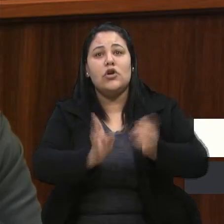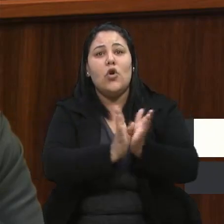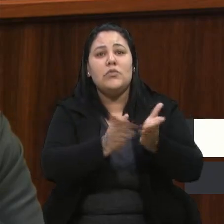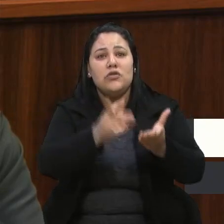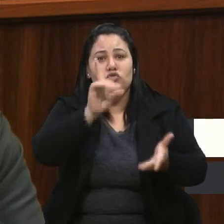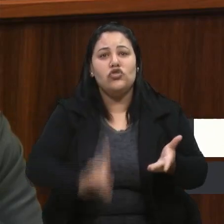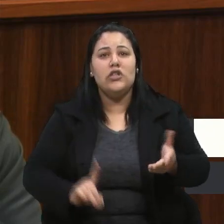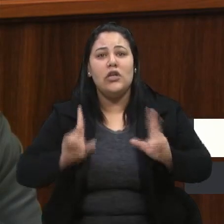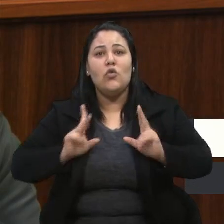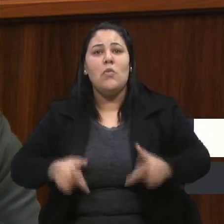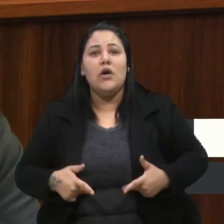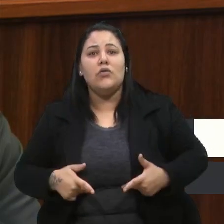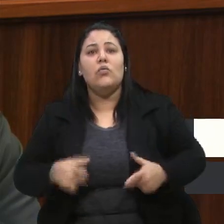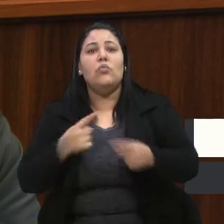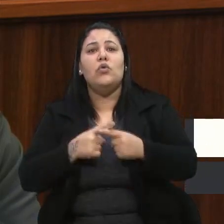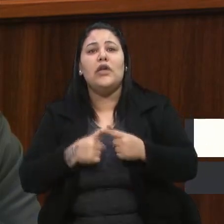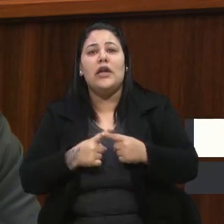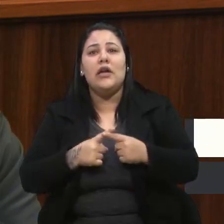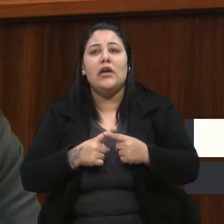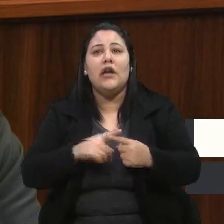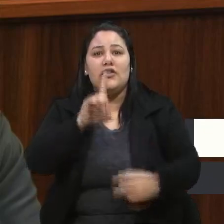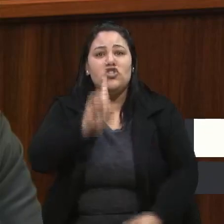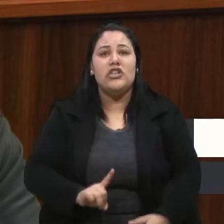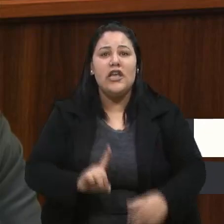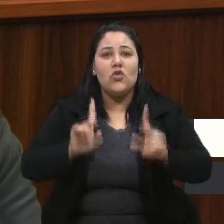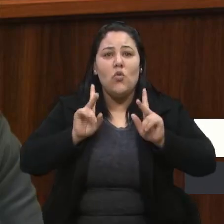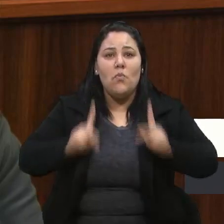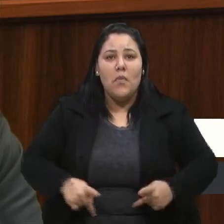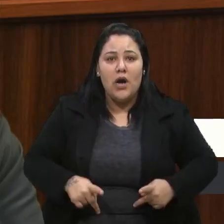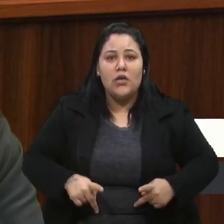Direitos Humanos, porque é direito humano tu